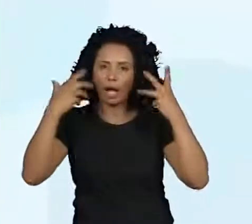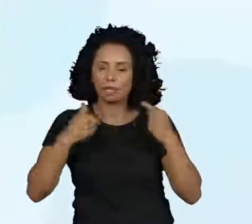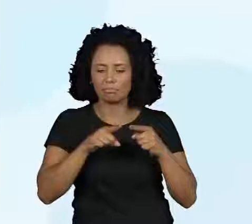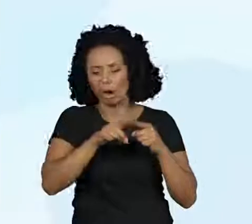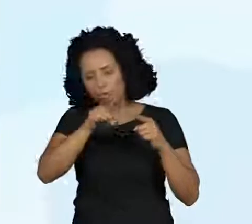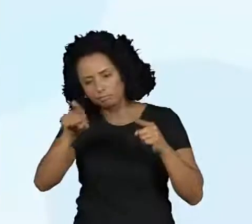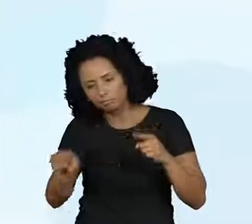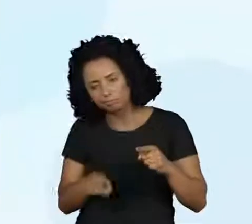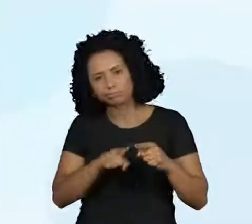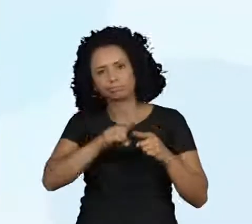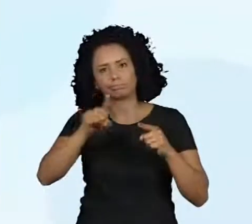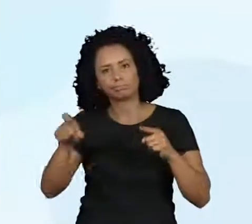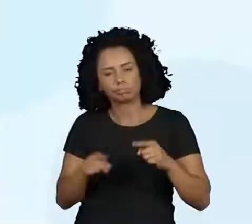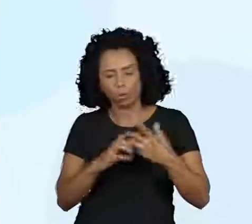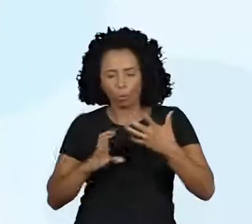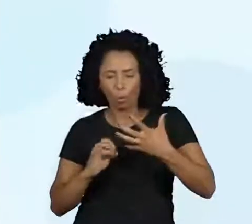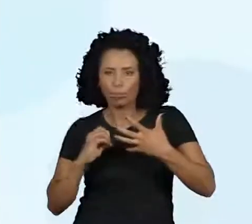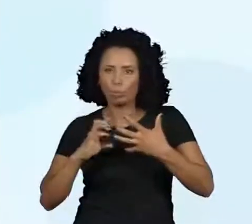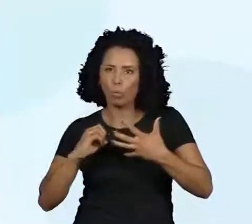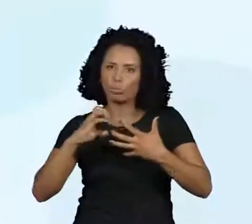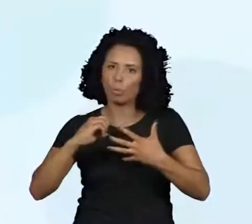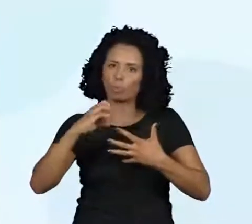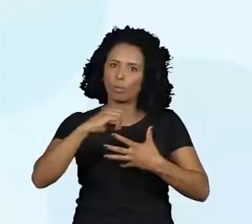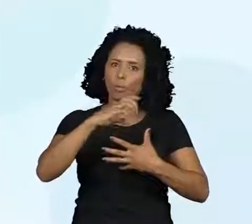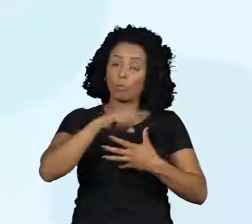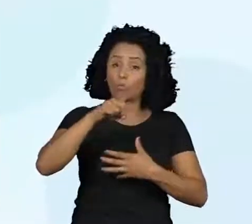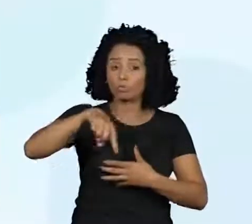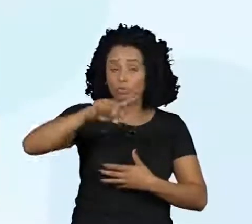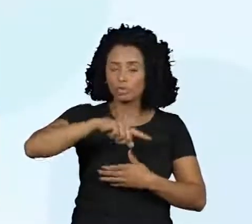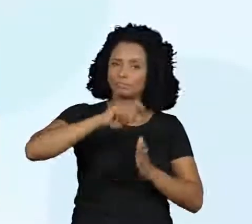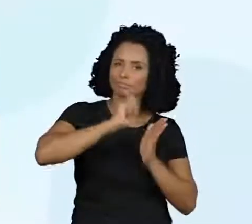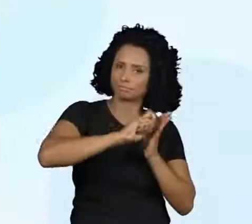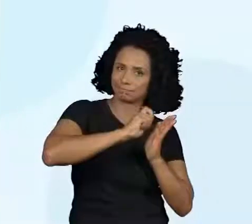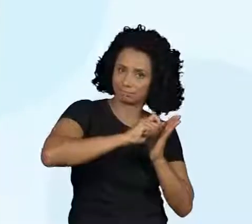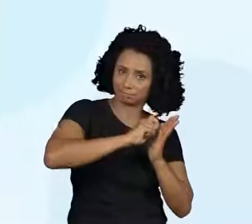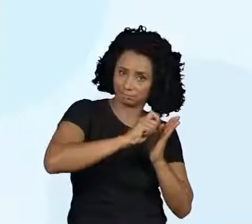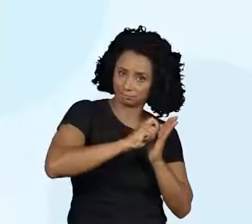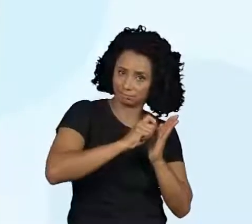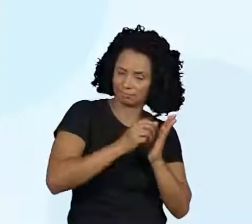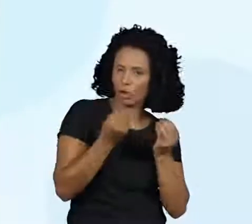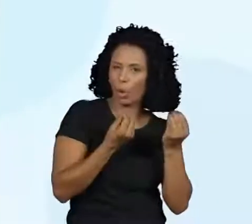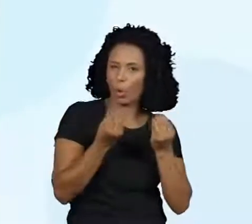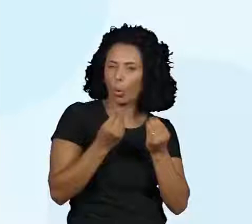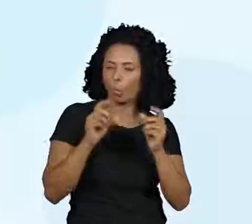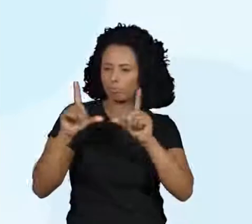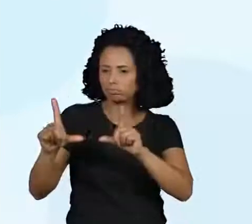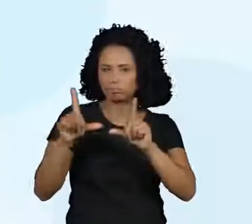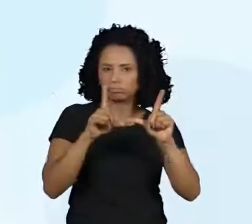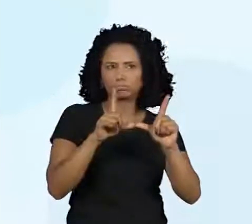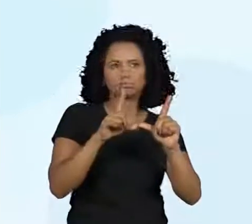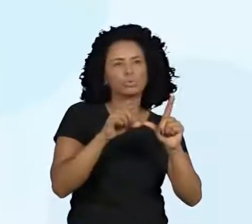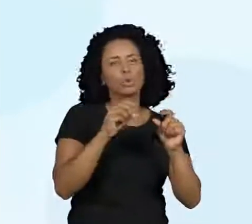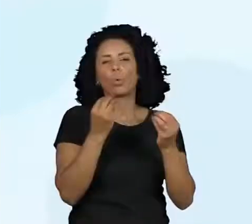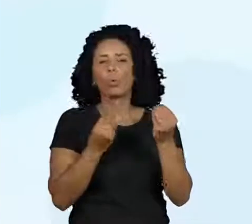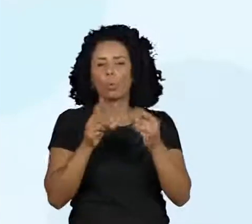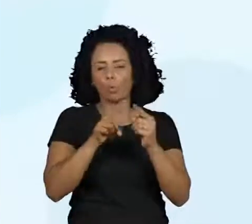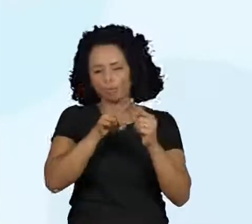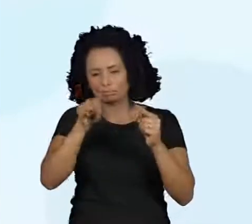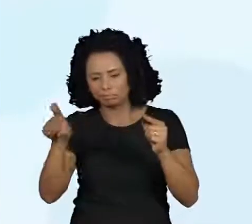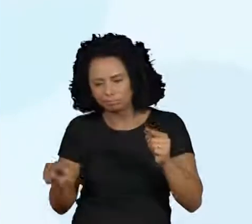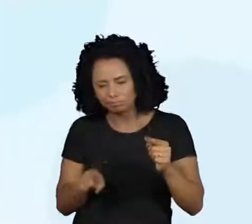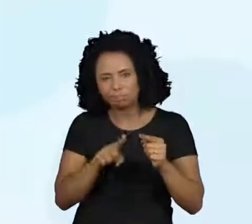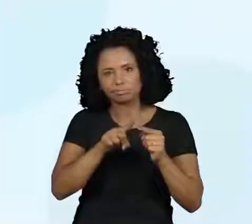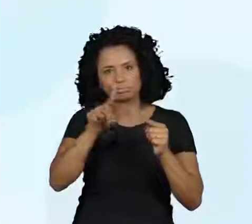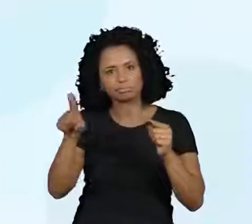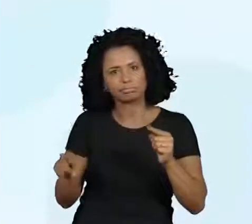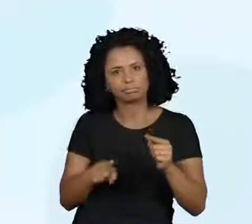e construírem outras cadeias no seu caderno, observando a posição que o ser vivo ocupa nela.